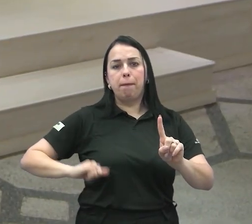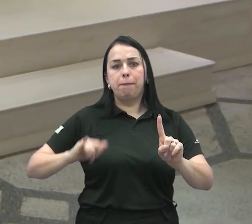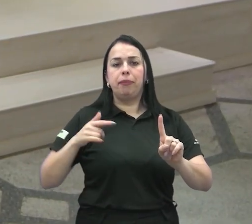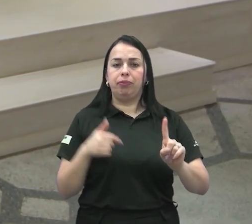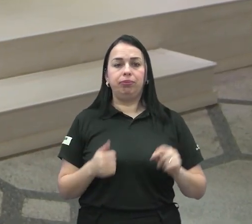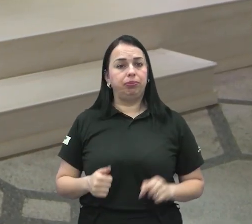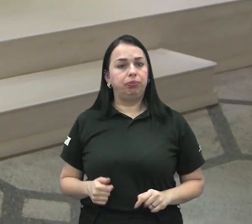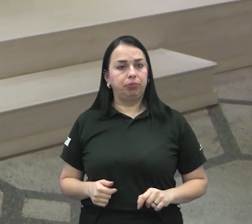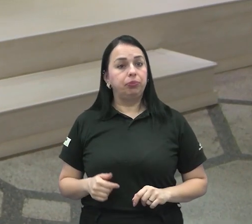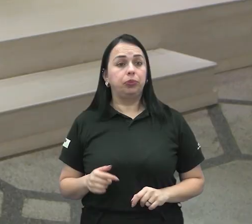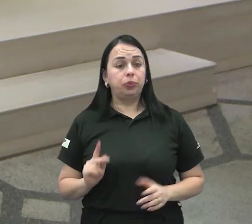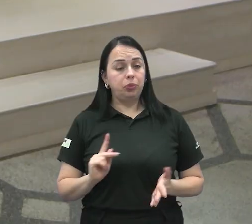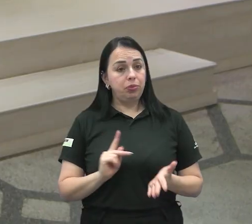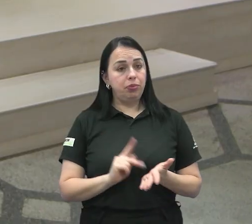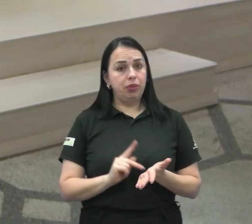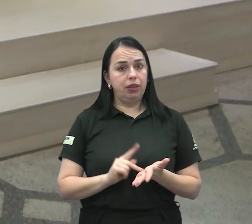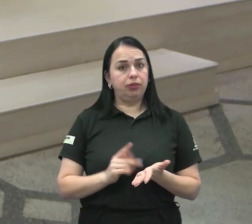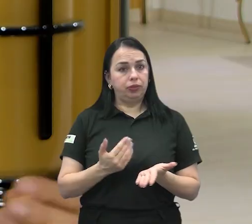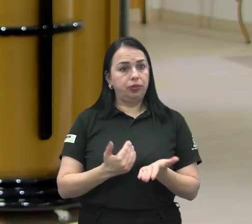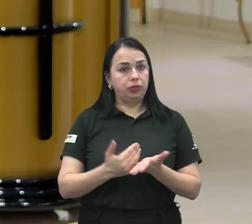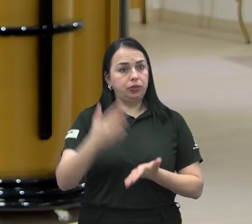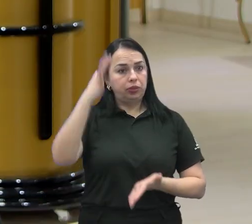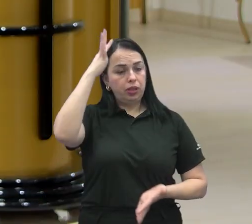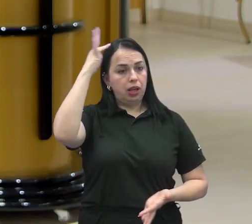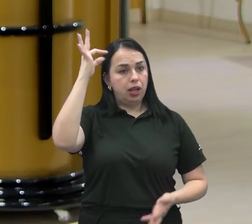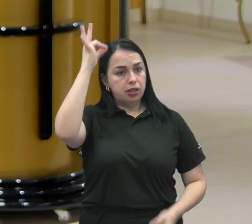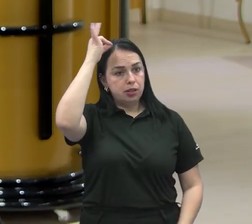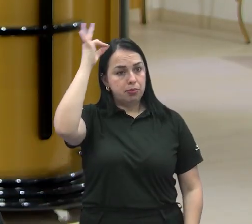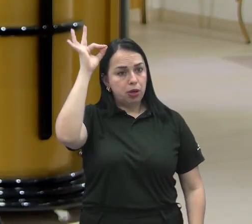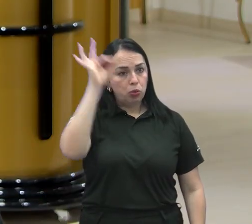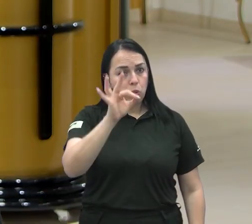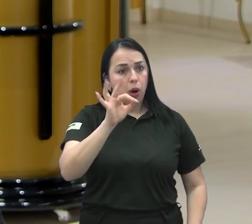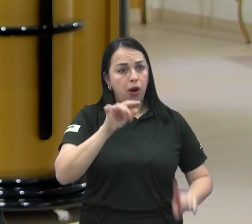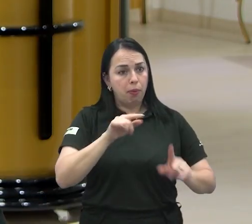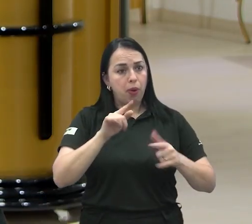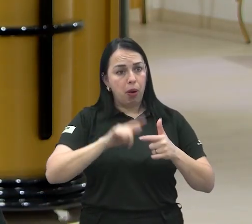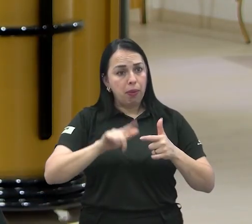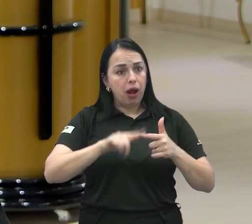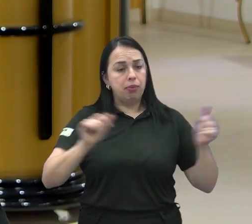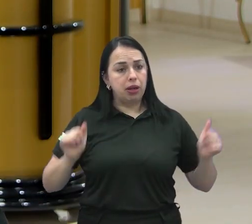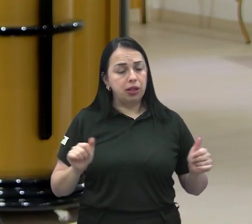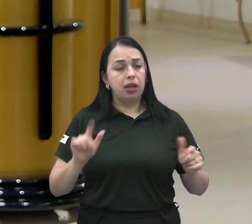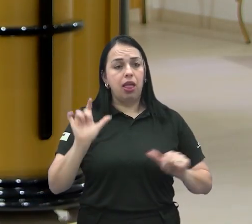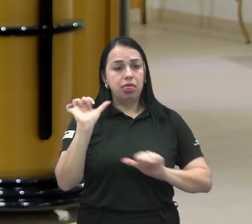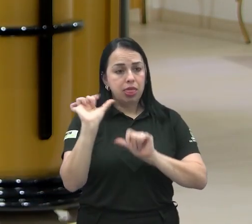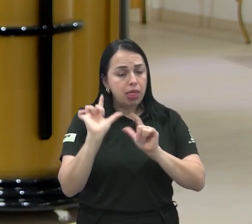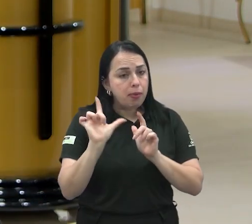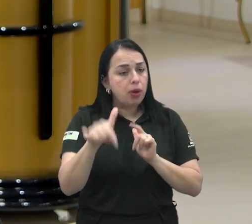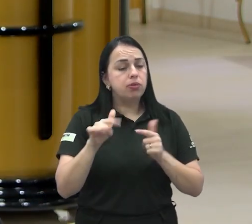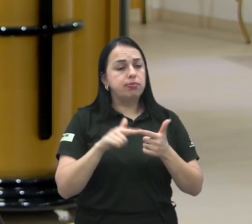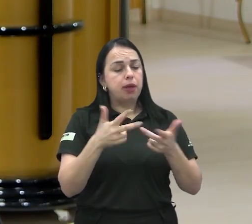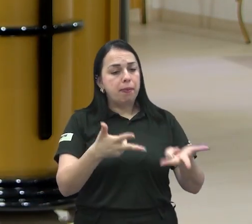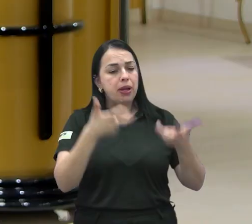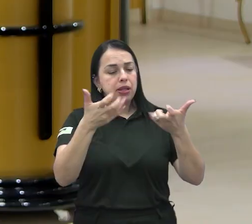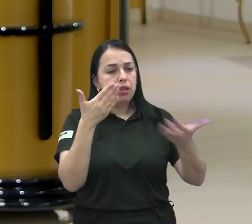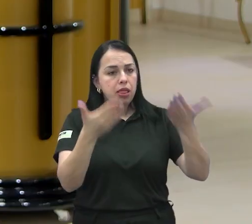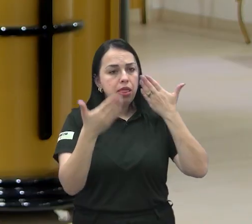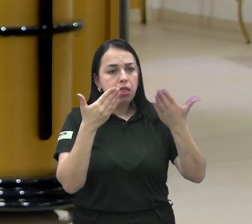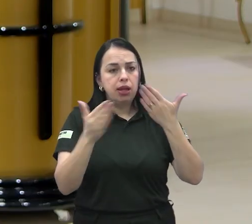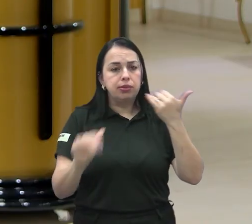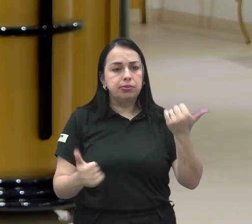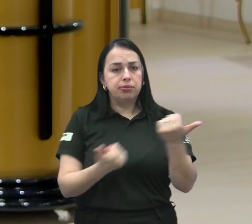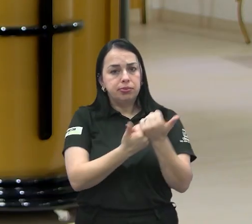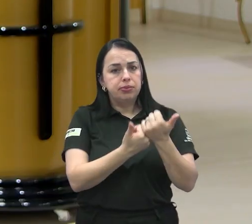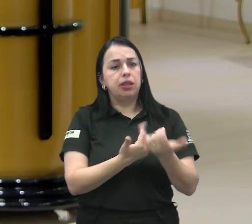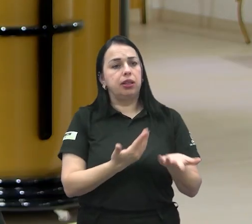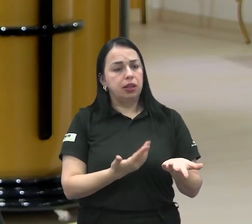que enfrentam problemas psicológicos. No começo é espiritual, mas depois nós vemos que é necessário também um trabalho